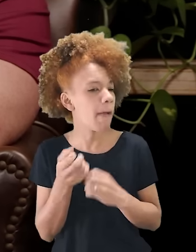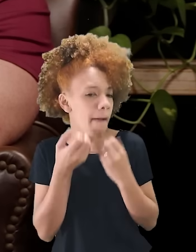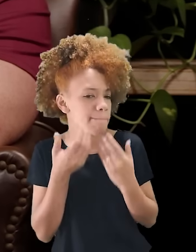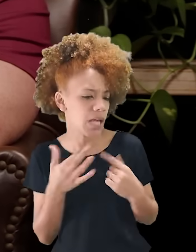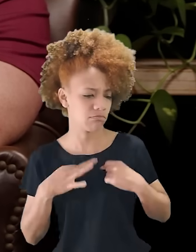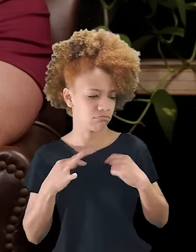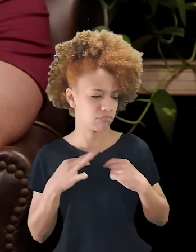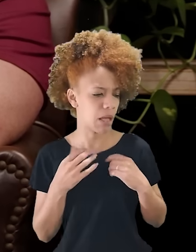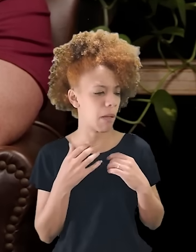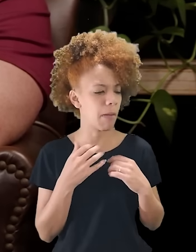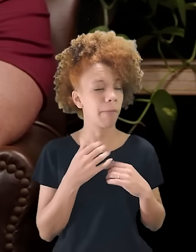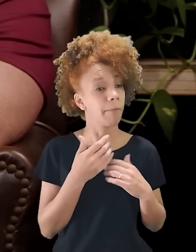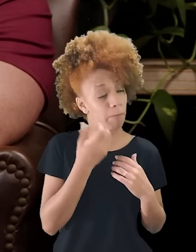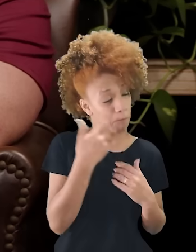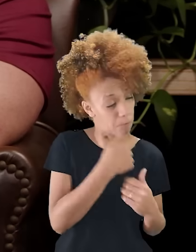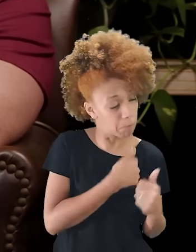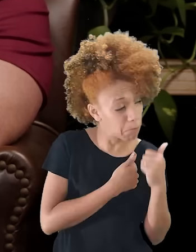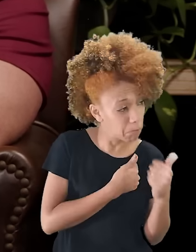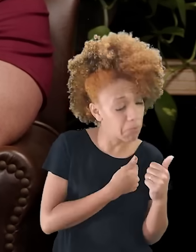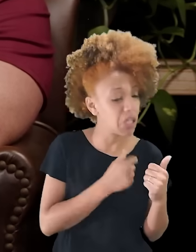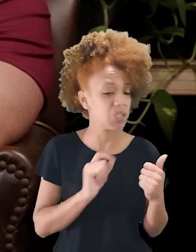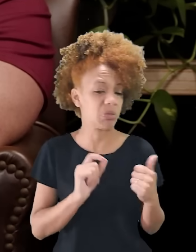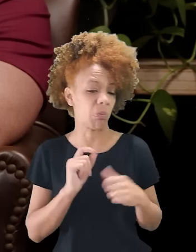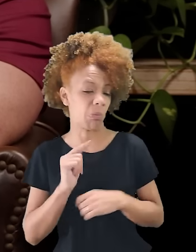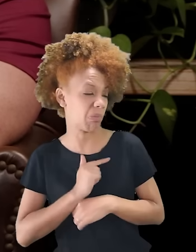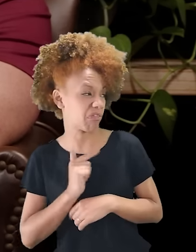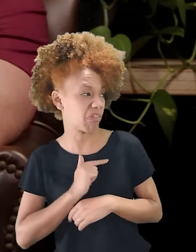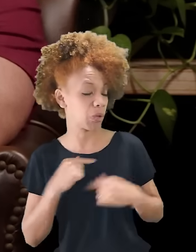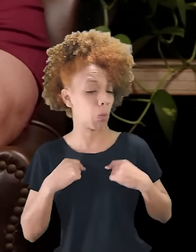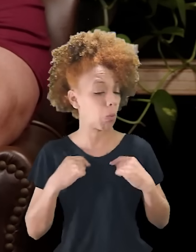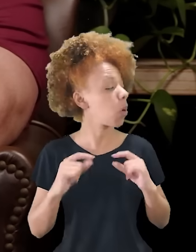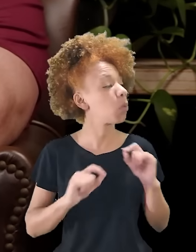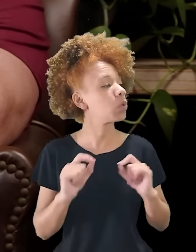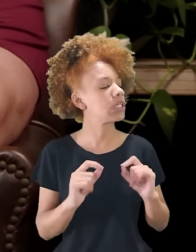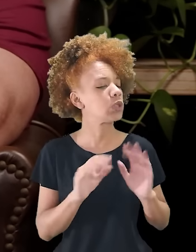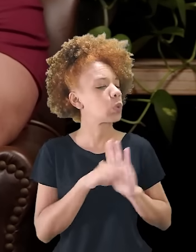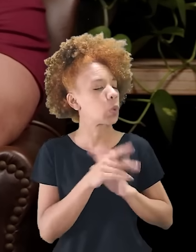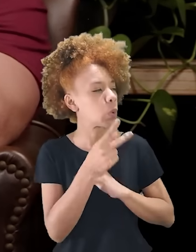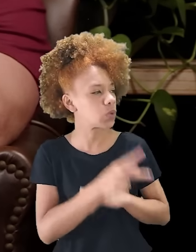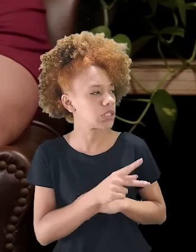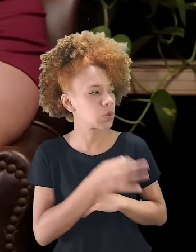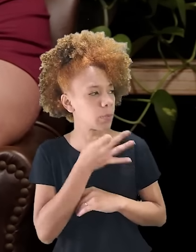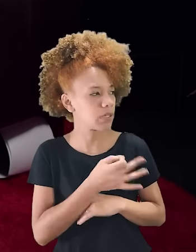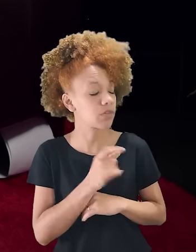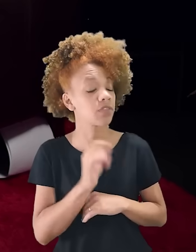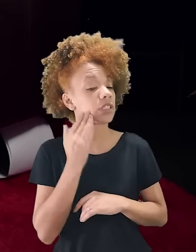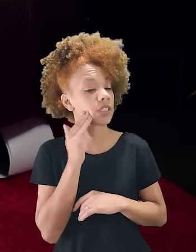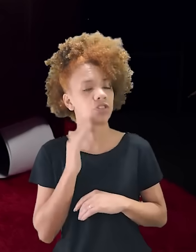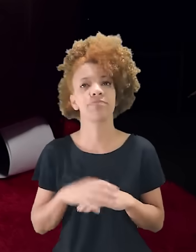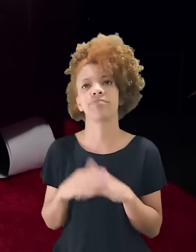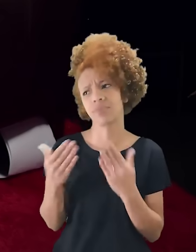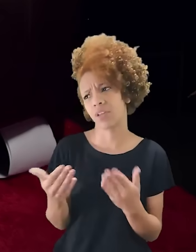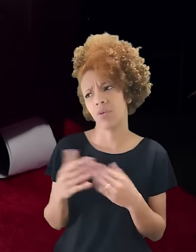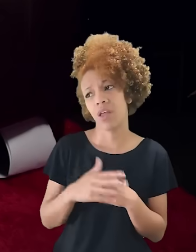bem vestida ou tá mal vestida o que que é estar bem vestida ou estar mal vestida na sua concepção você que entende bastante de moda